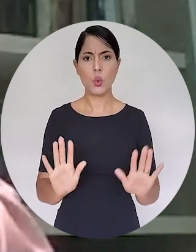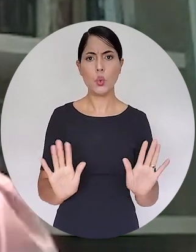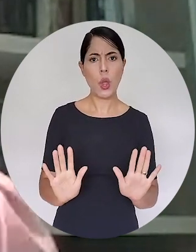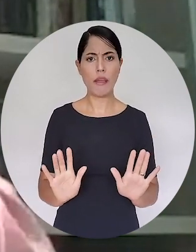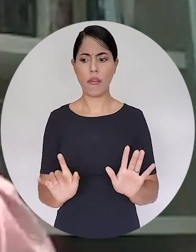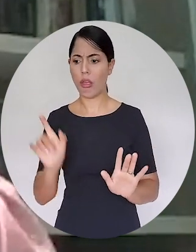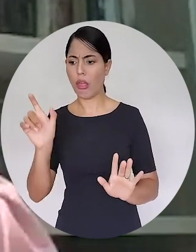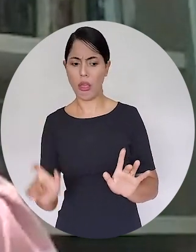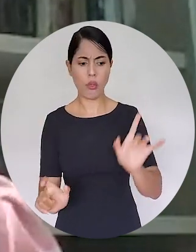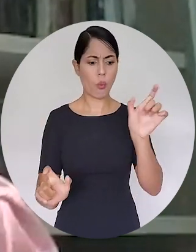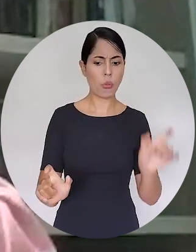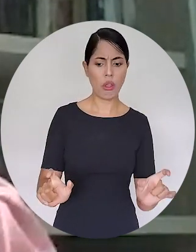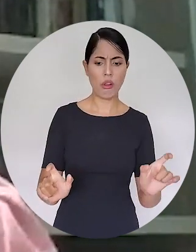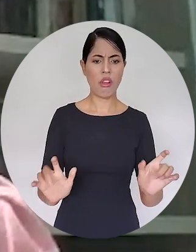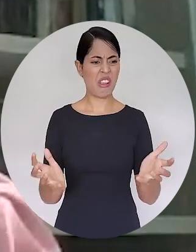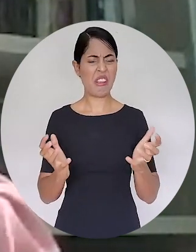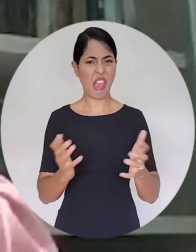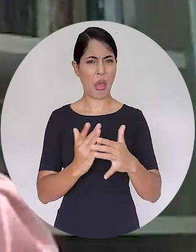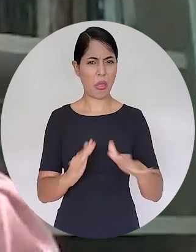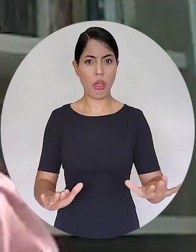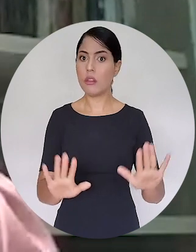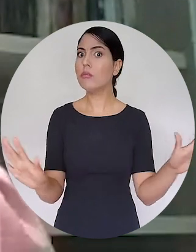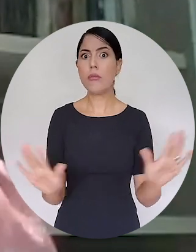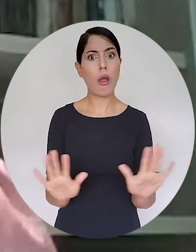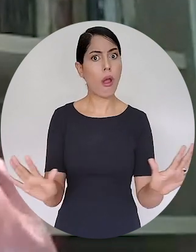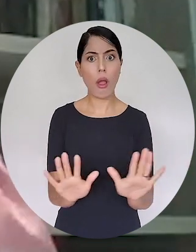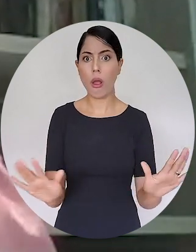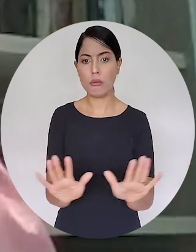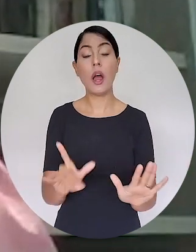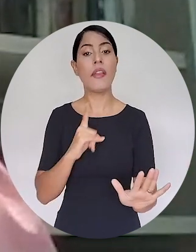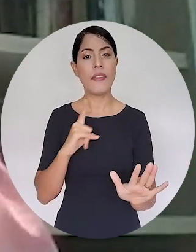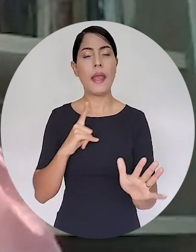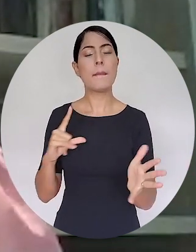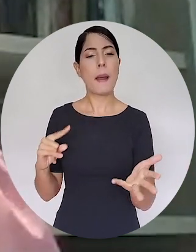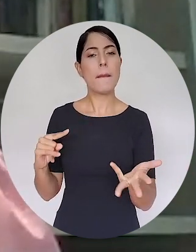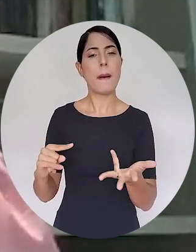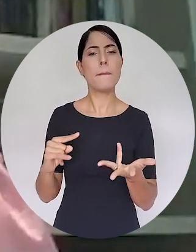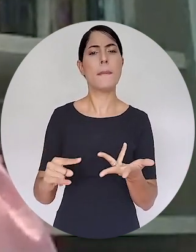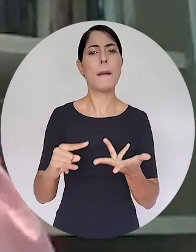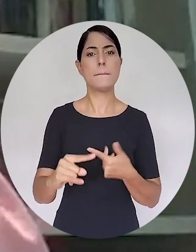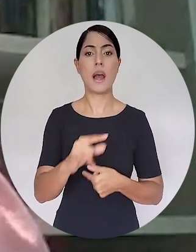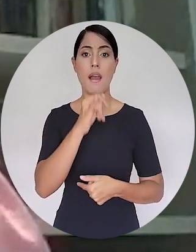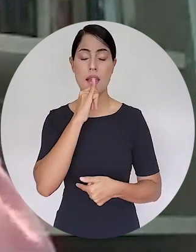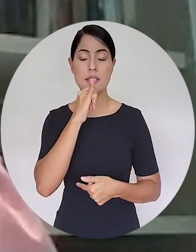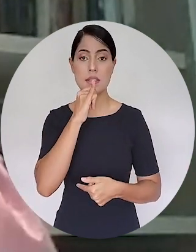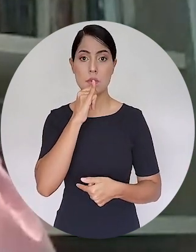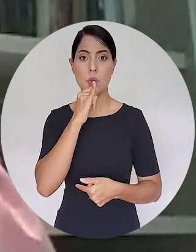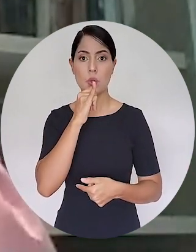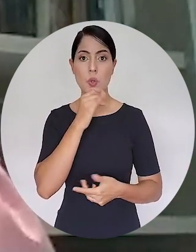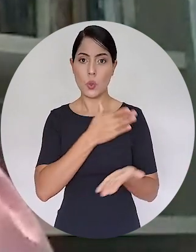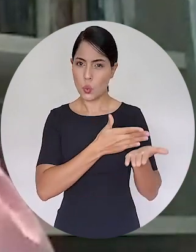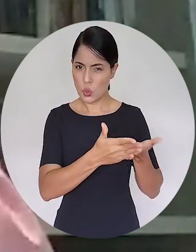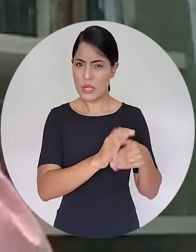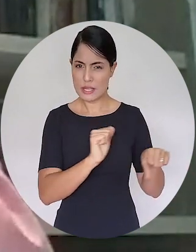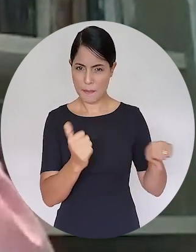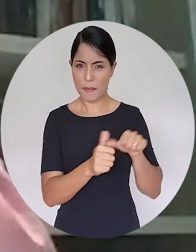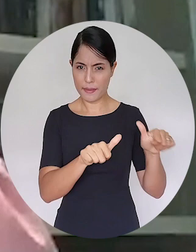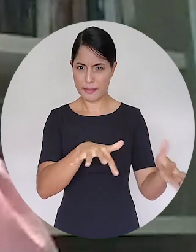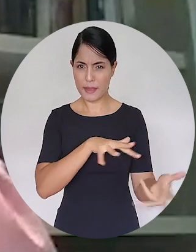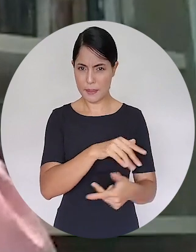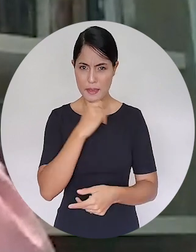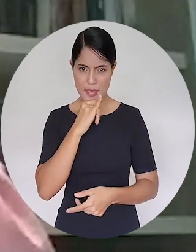querem encerrar aquelas relações, né? E a gente teve muitos exemplos disso agora, desde o início da